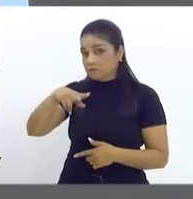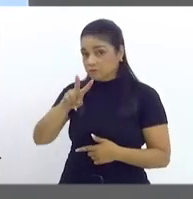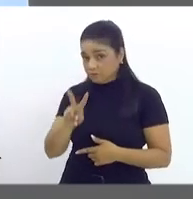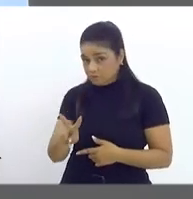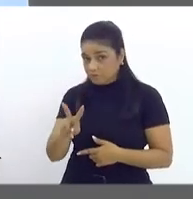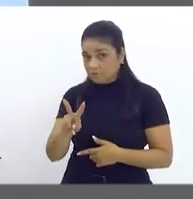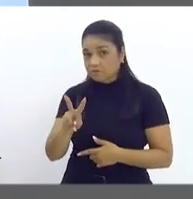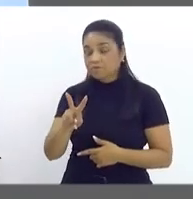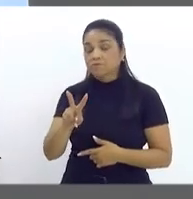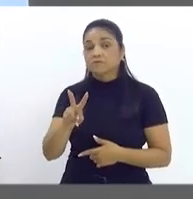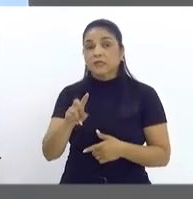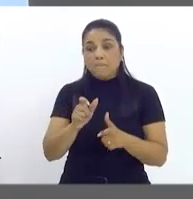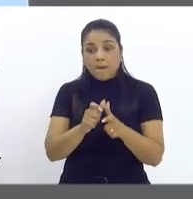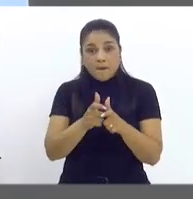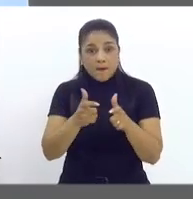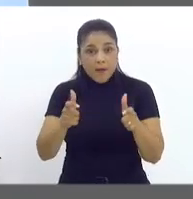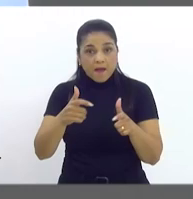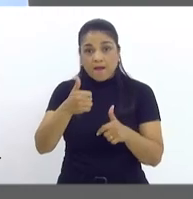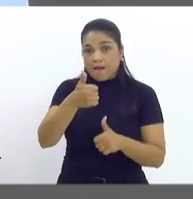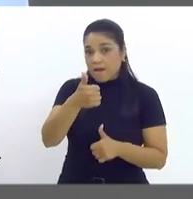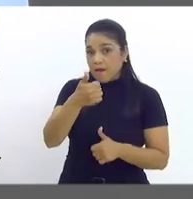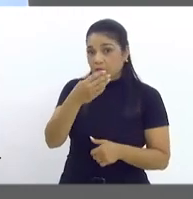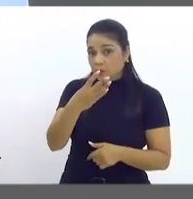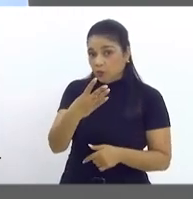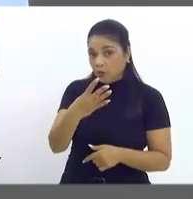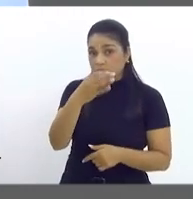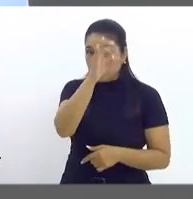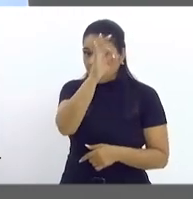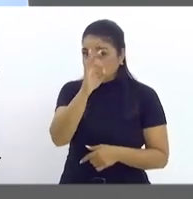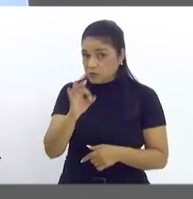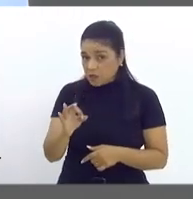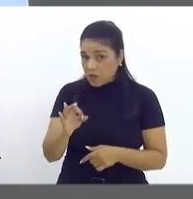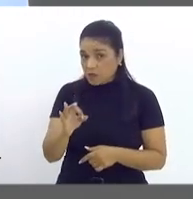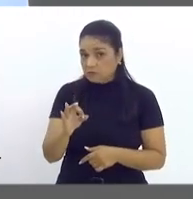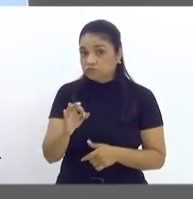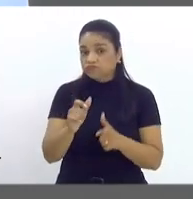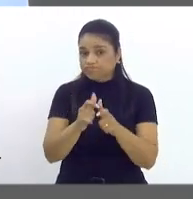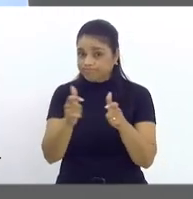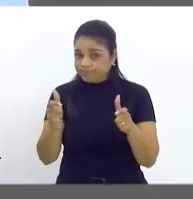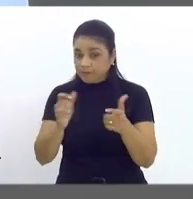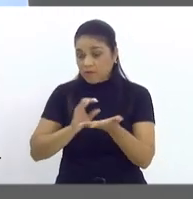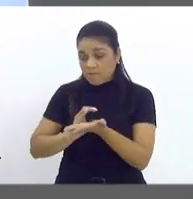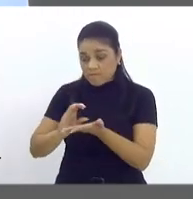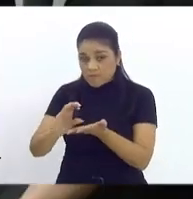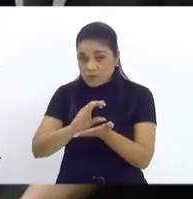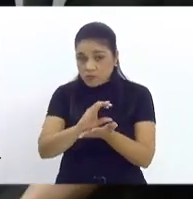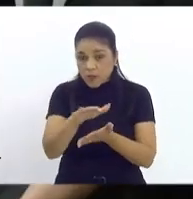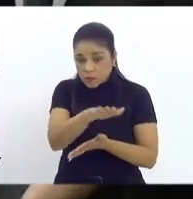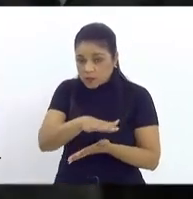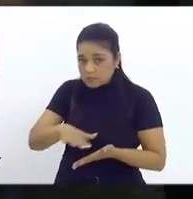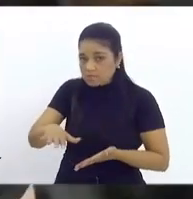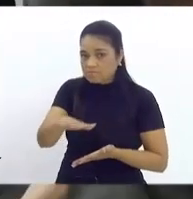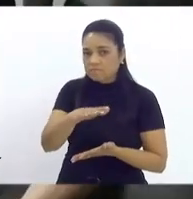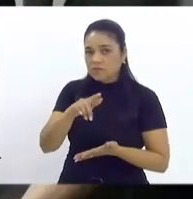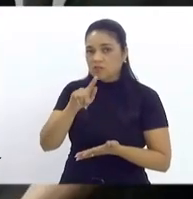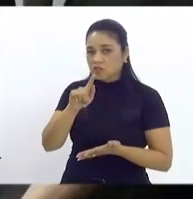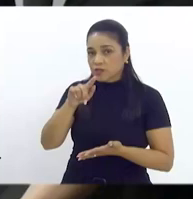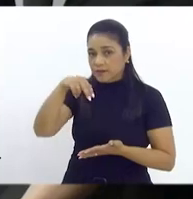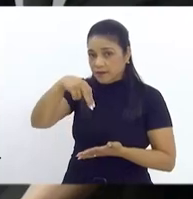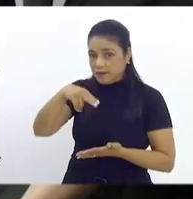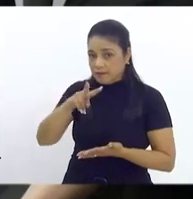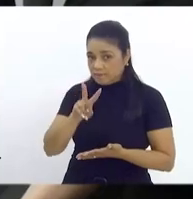que cresceu 14%. A gente vai falar um pouquinho disso e dos investimentos feitos nesse mercado,